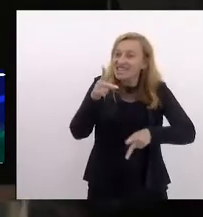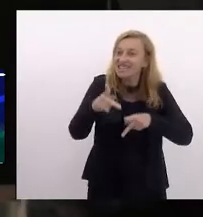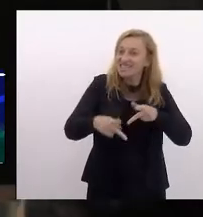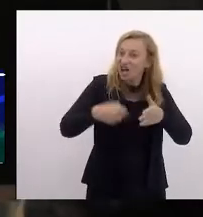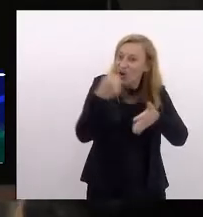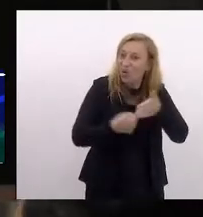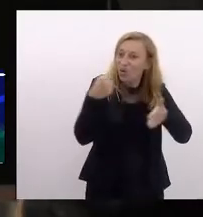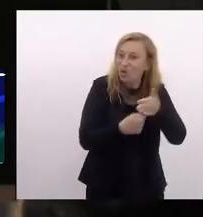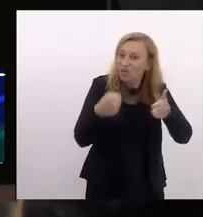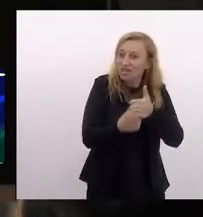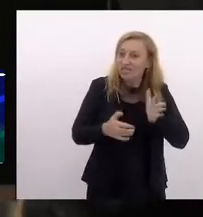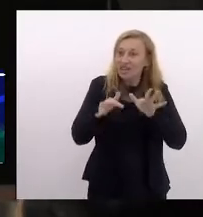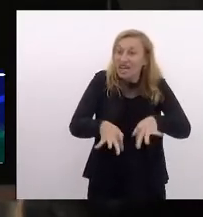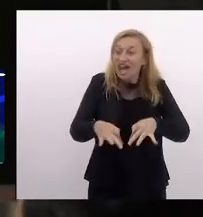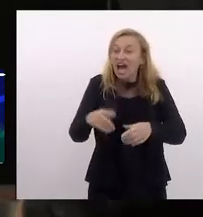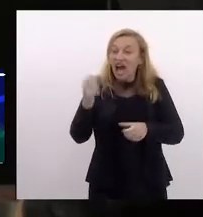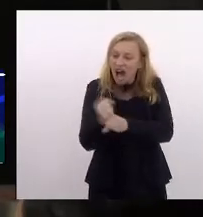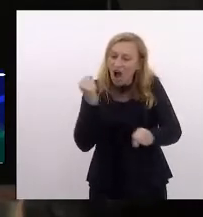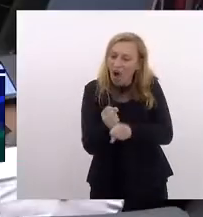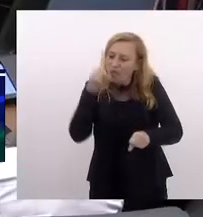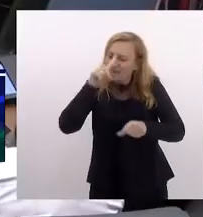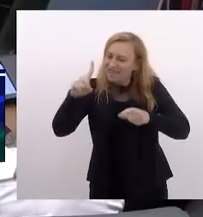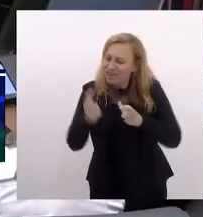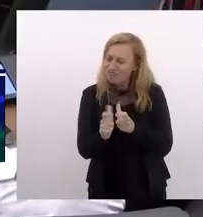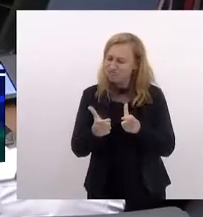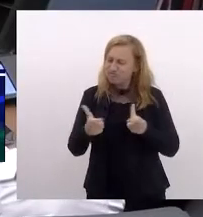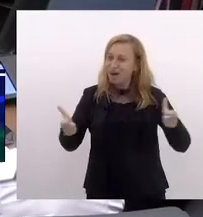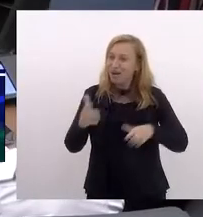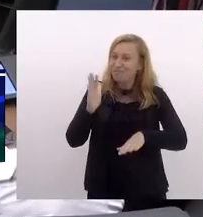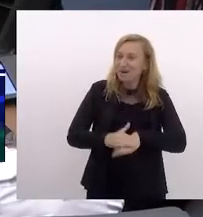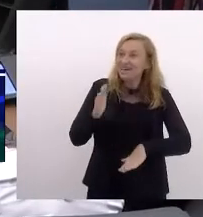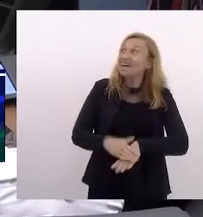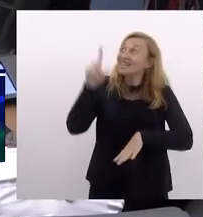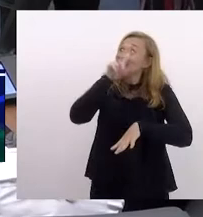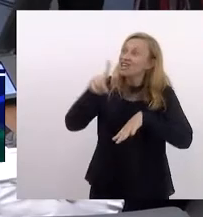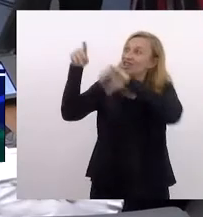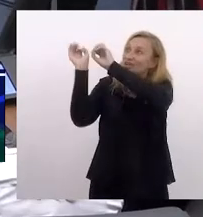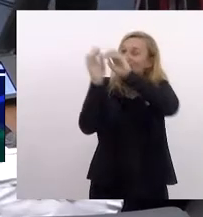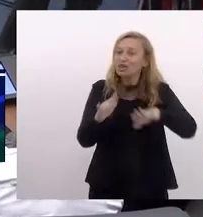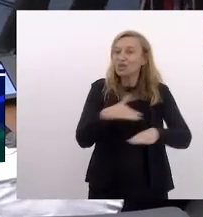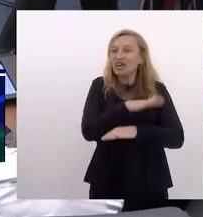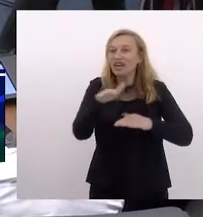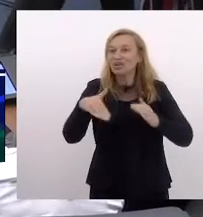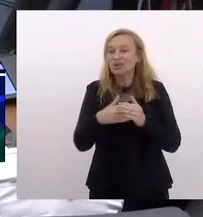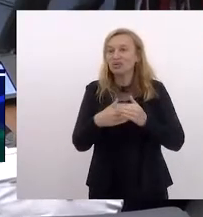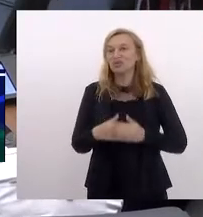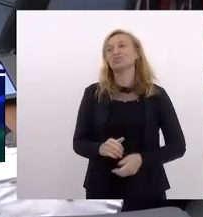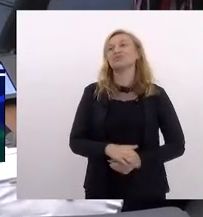que a obra de Deus vai crescer cada vez mais Deus abençoe a todos